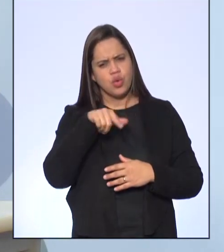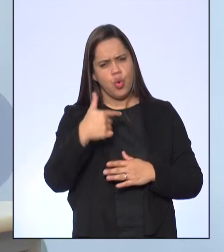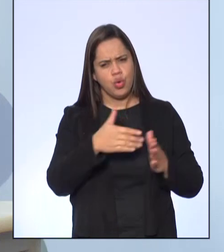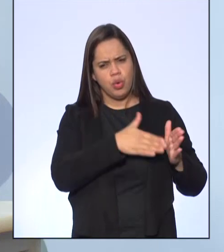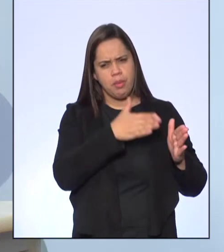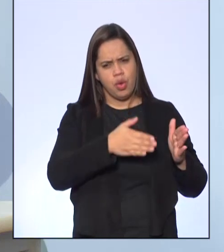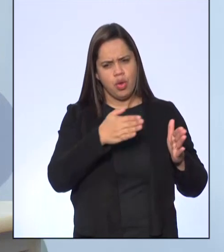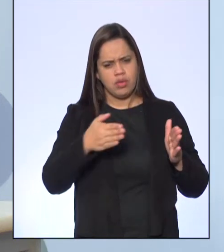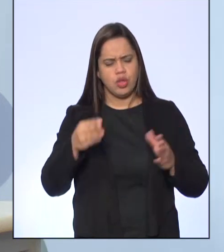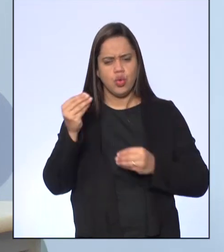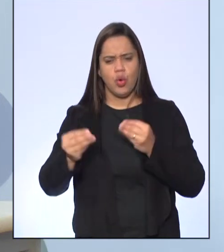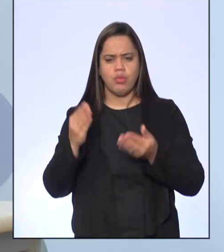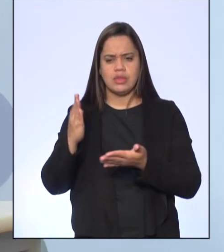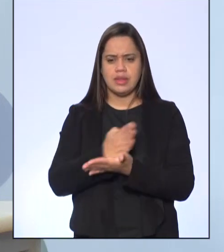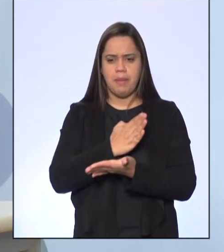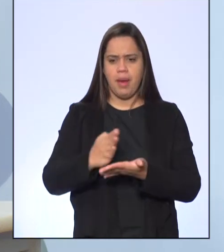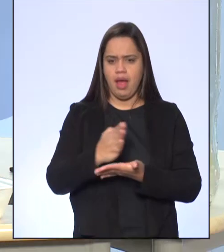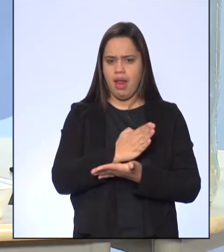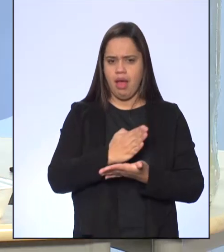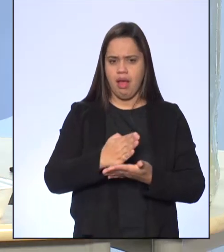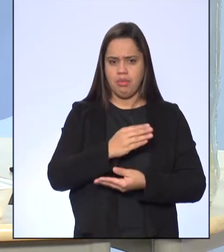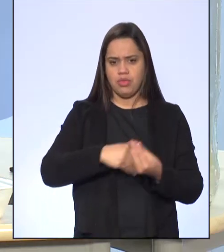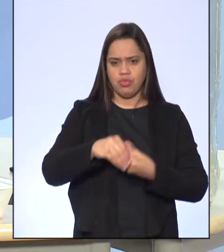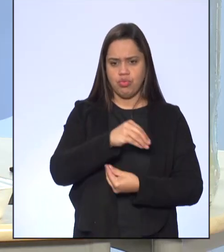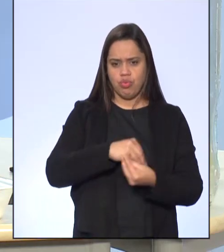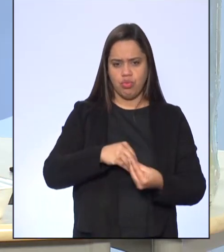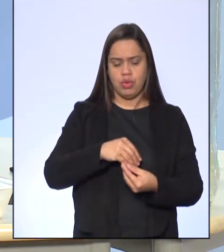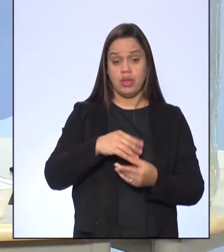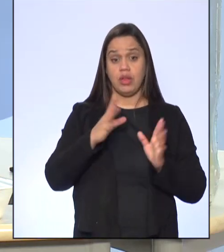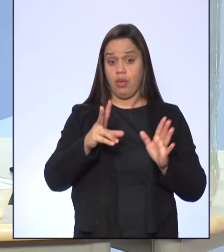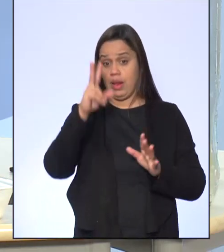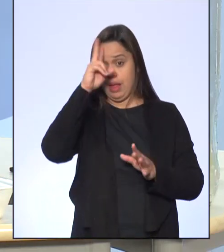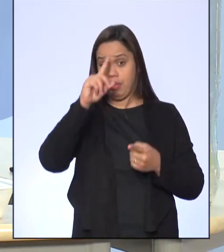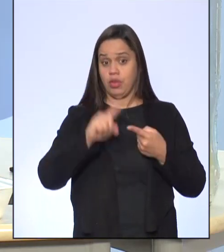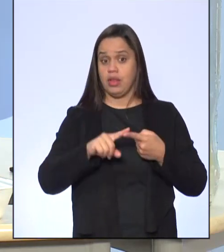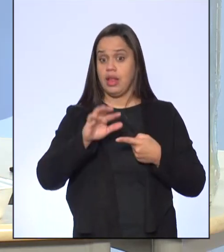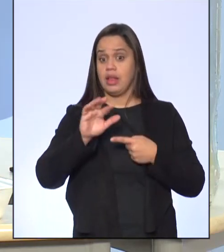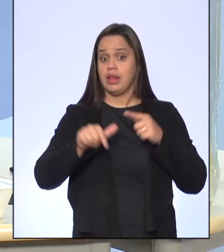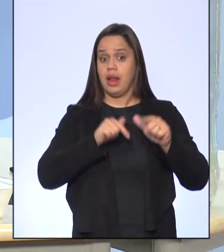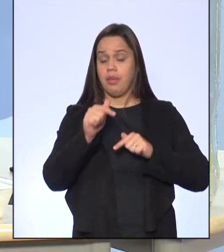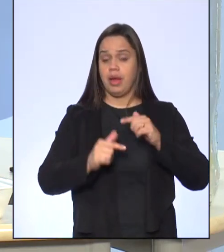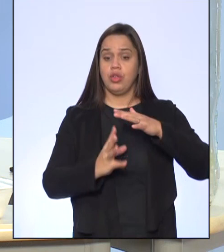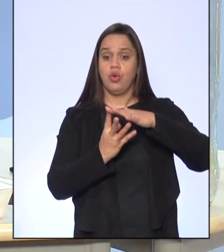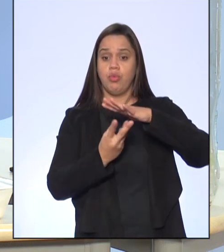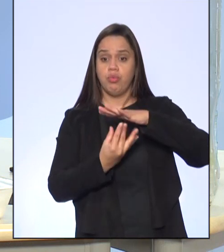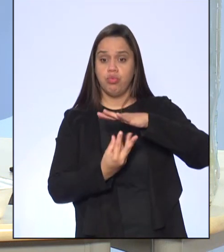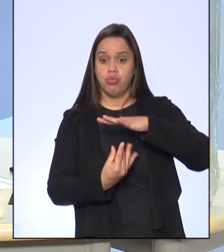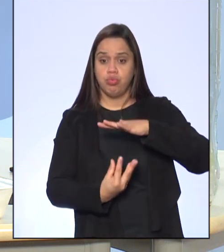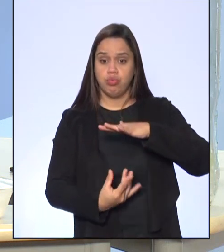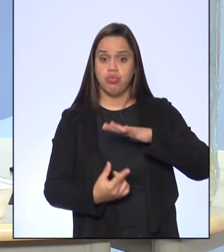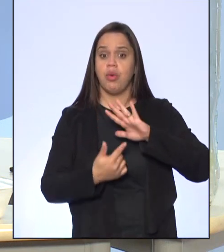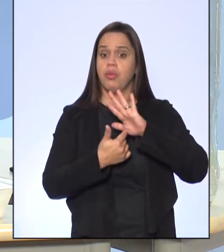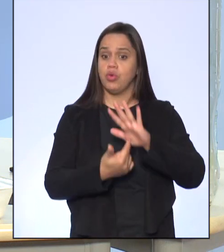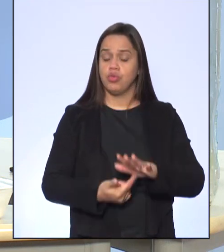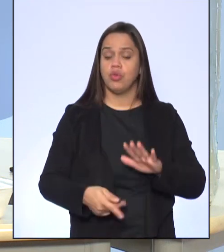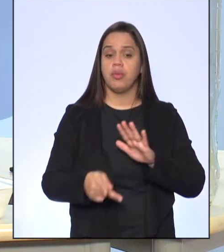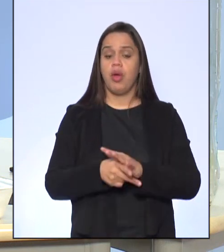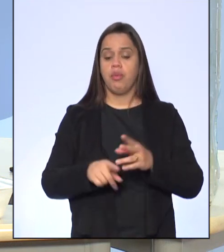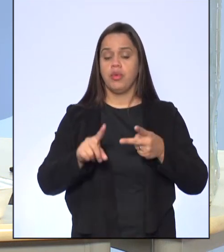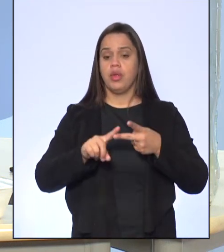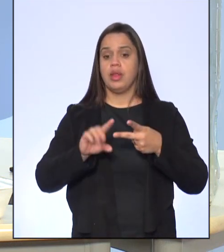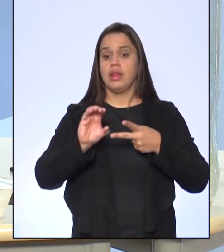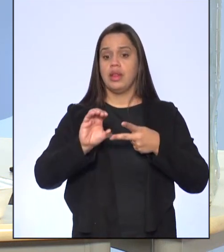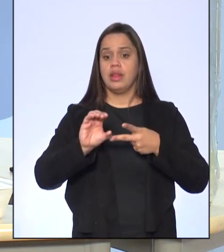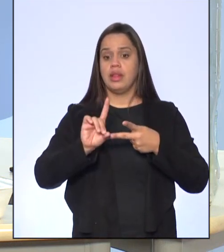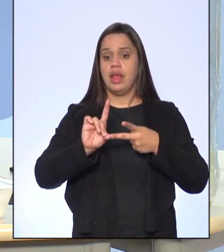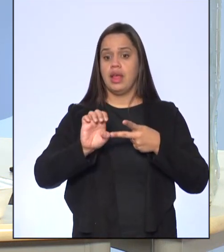de separar uma mistura? Lembrando que a gente trabalhou sobre filtração, a gente mostrou o filtro, a gente falou de decantação. Então,